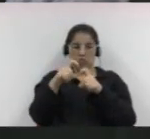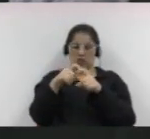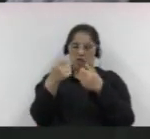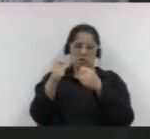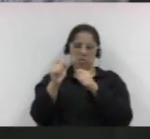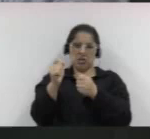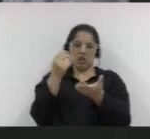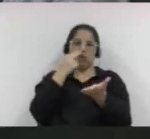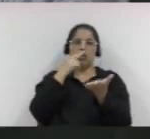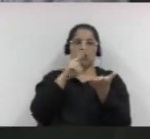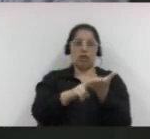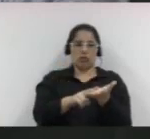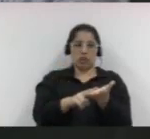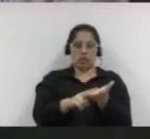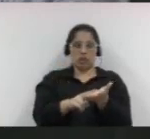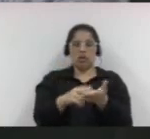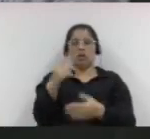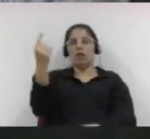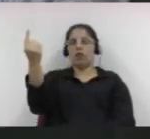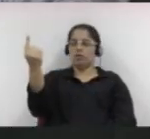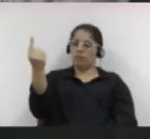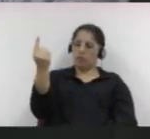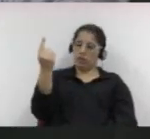atestado. Tranquilo. Vim,